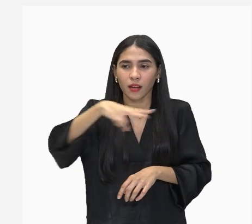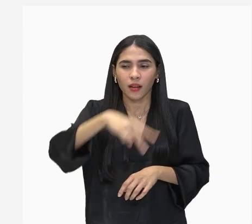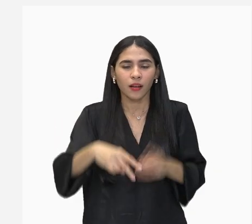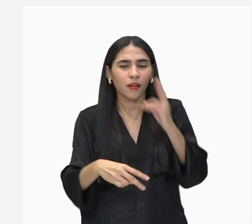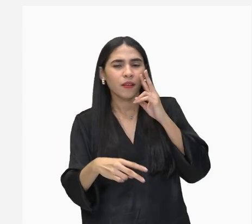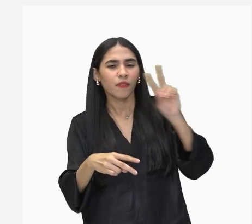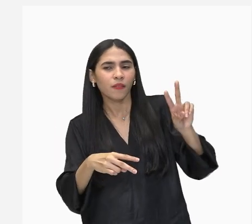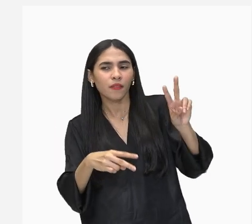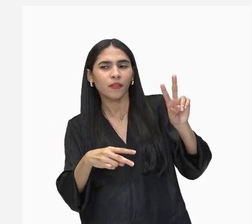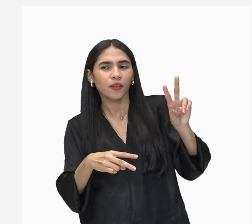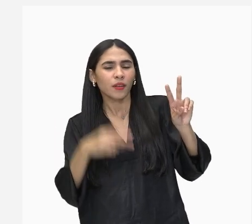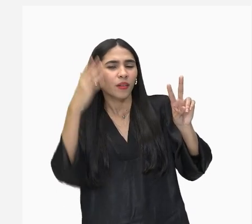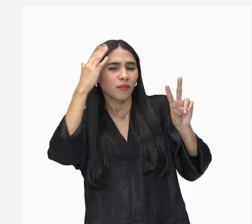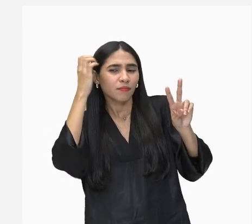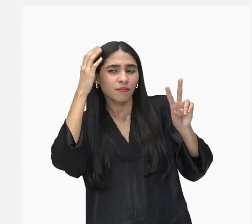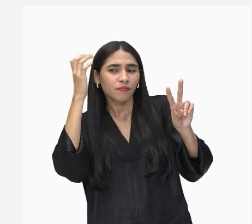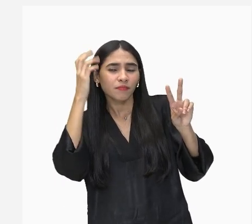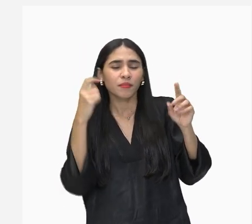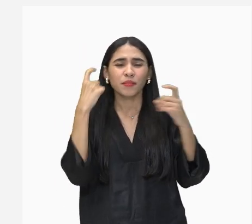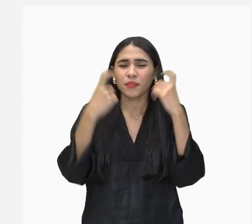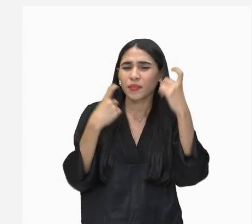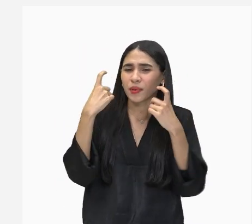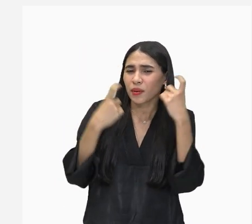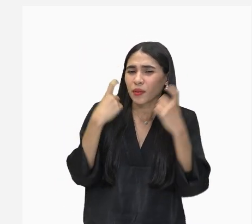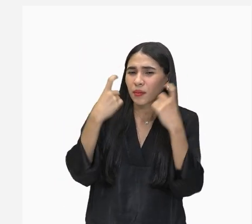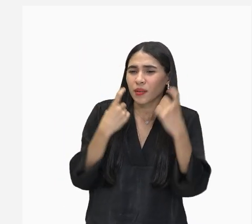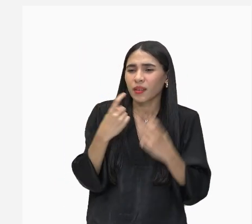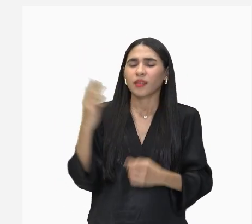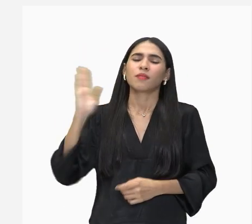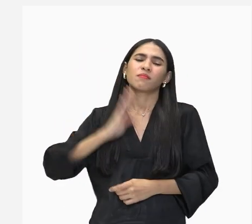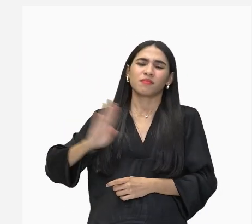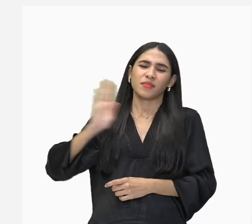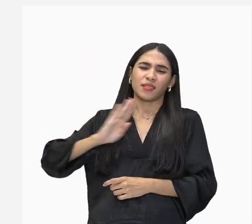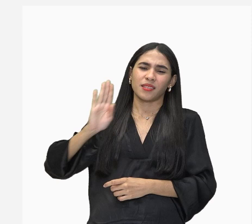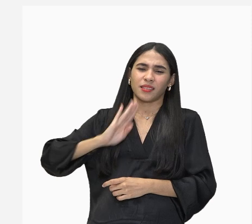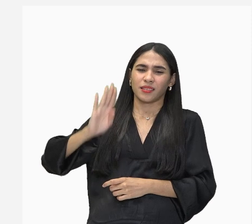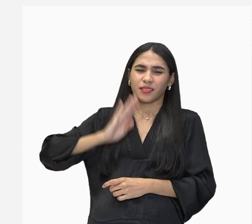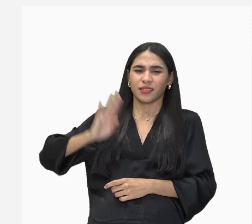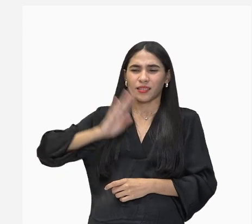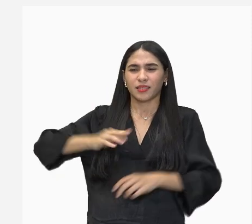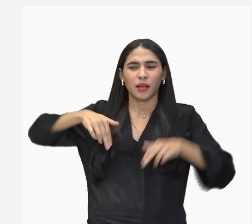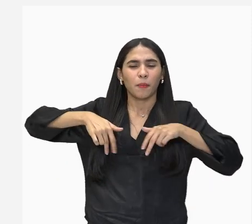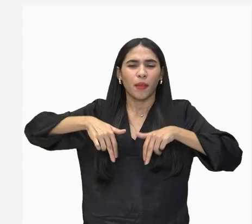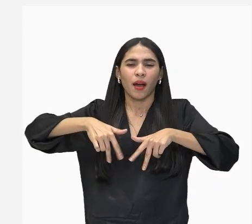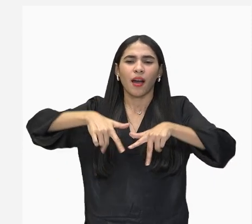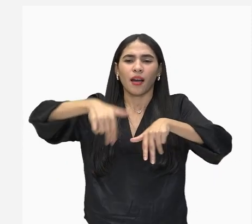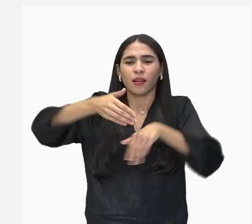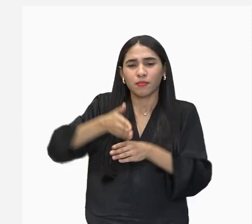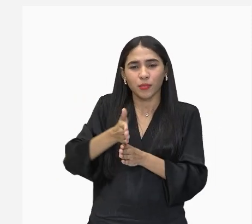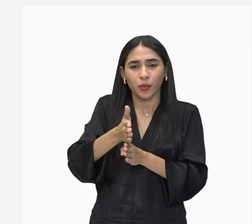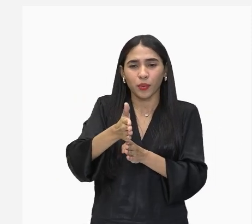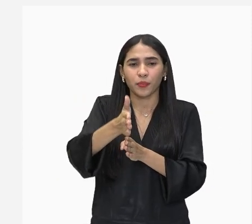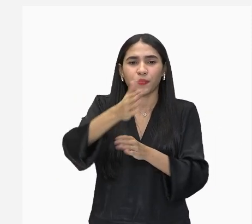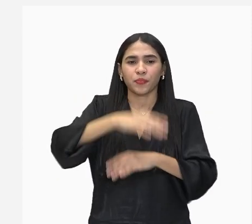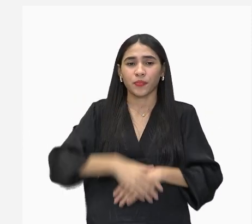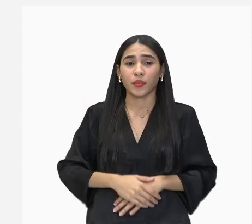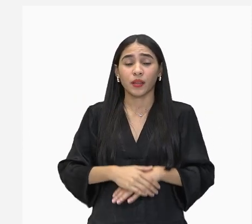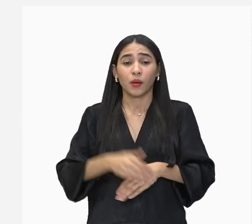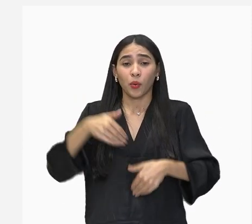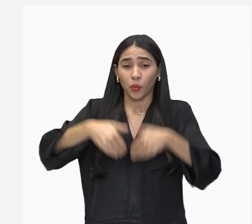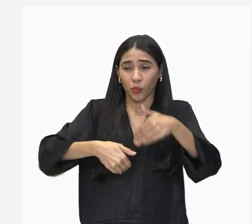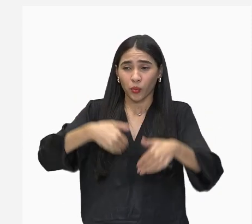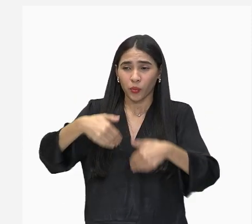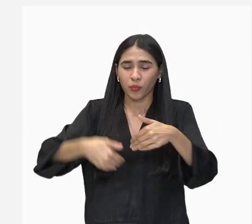a perninha e murmurou: ai, que preguiça! E seguiu direto. O Curupira